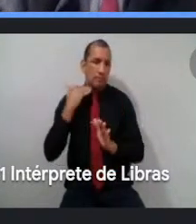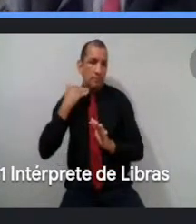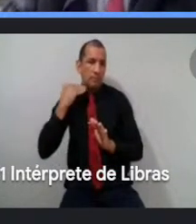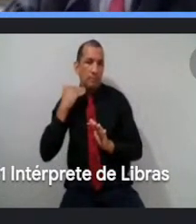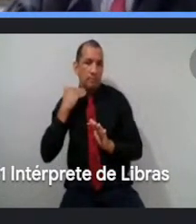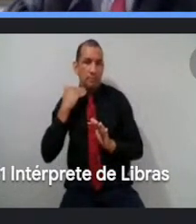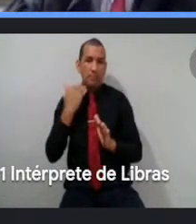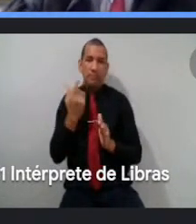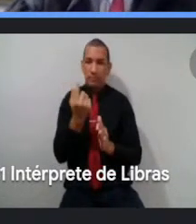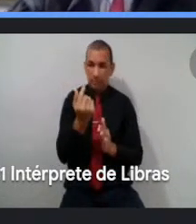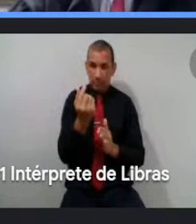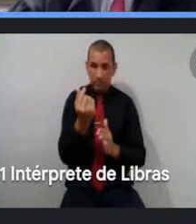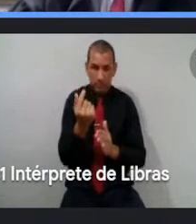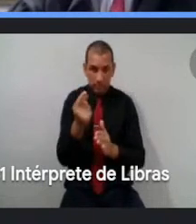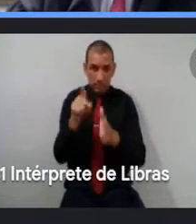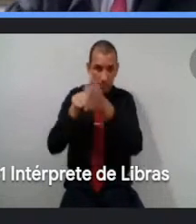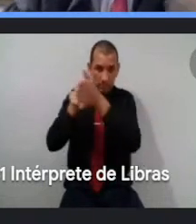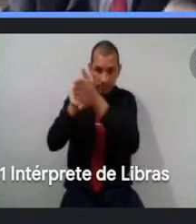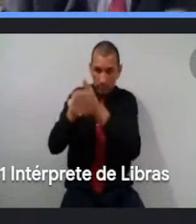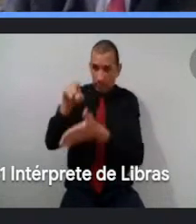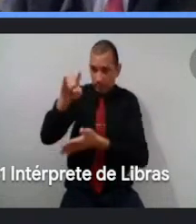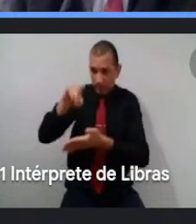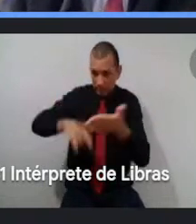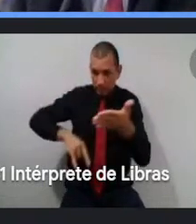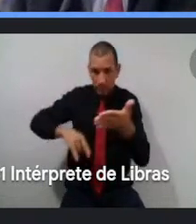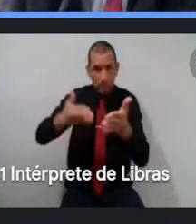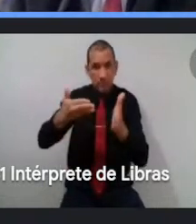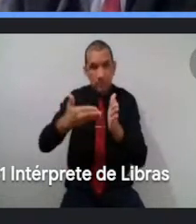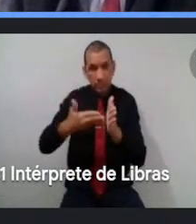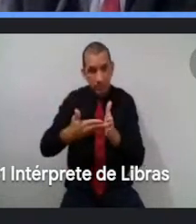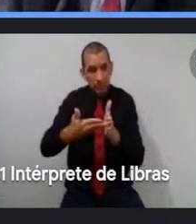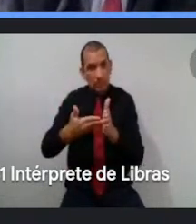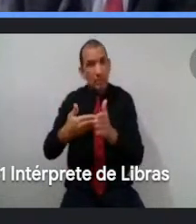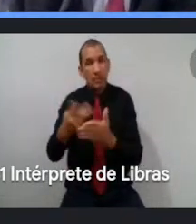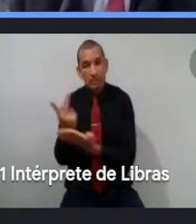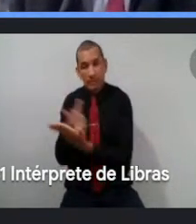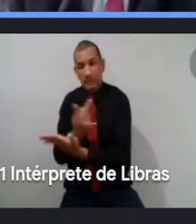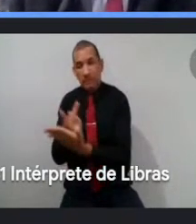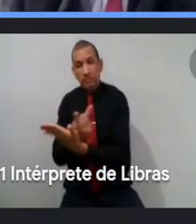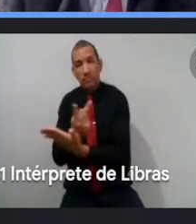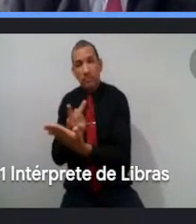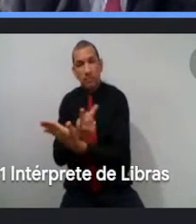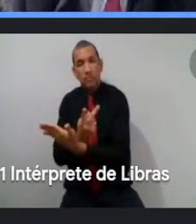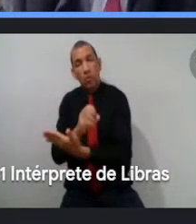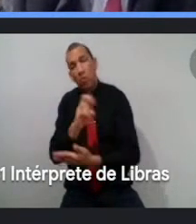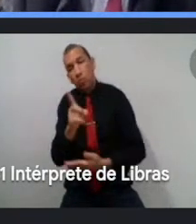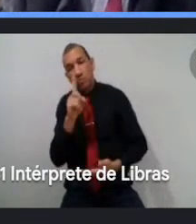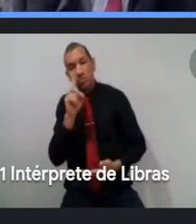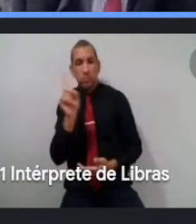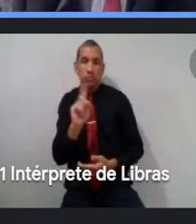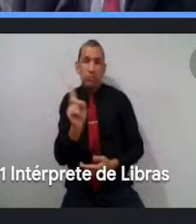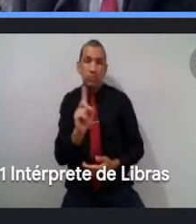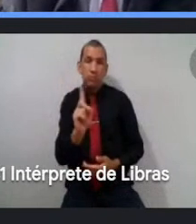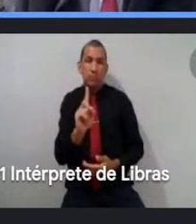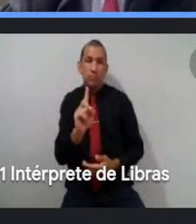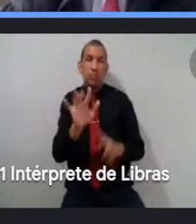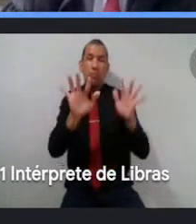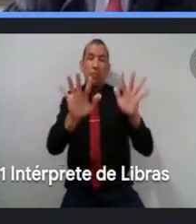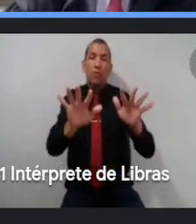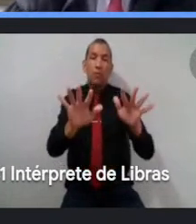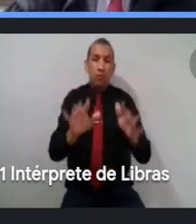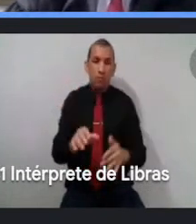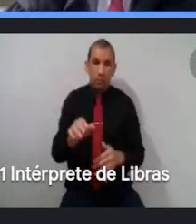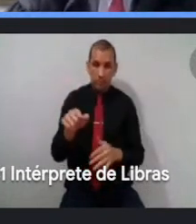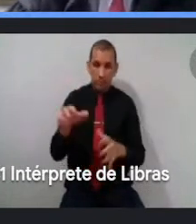bancária destinada a verificar movimentação irregularidade graça ou não é o